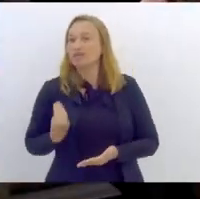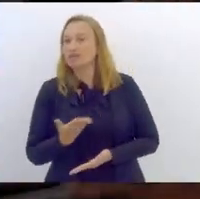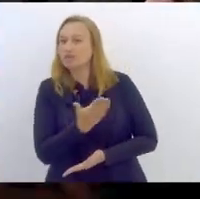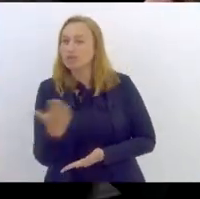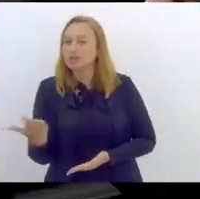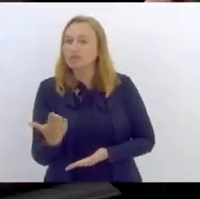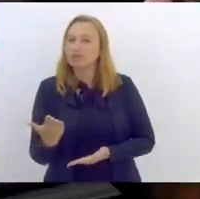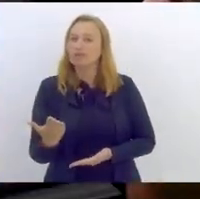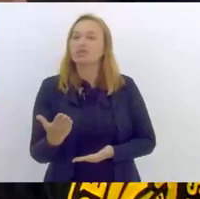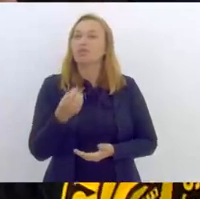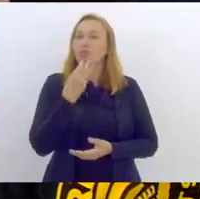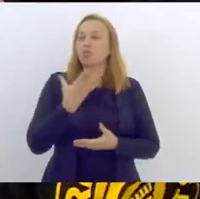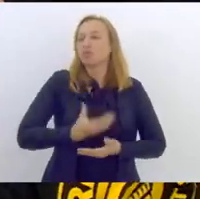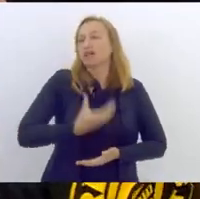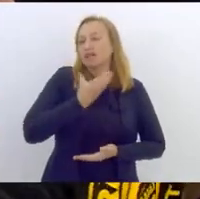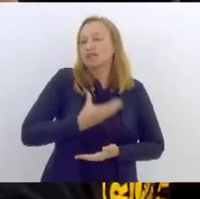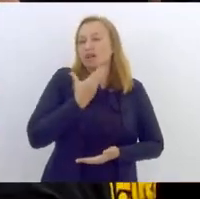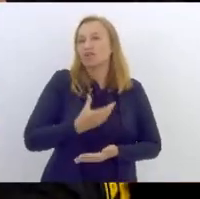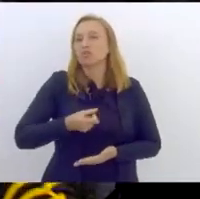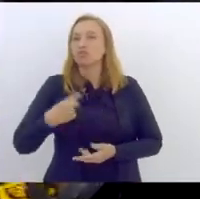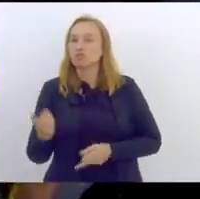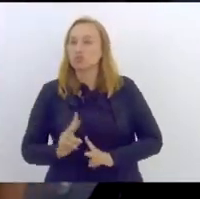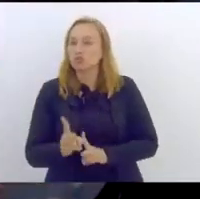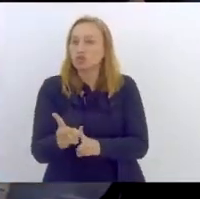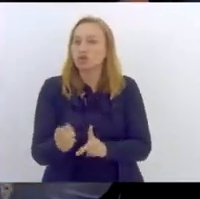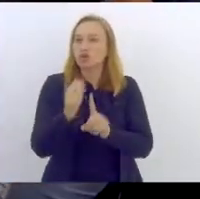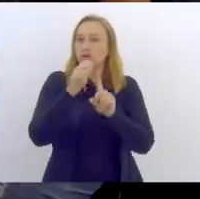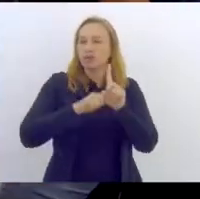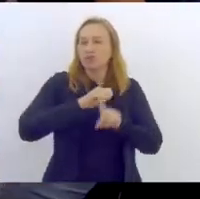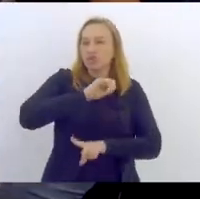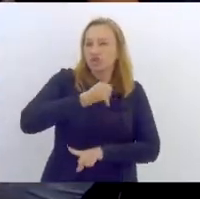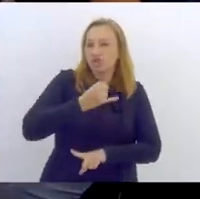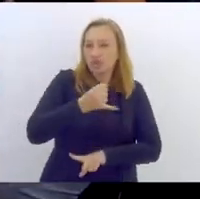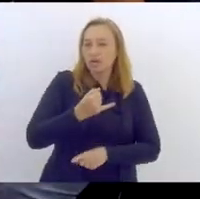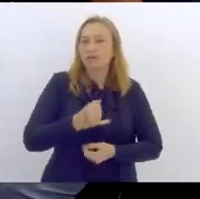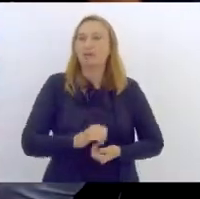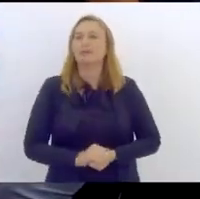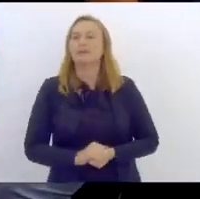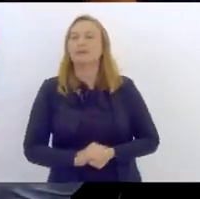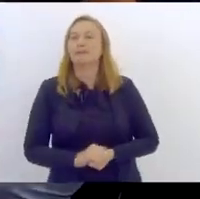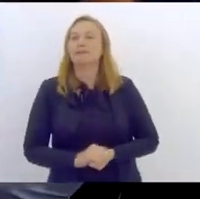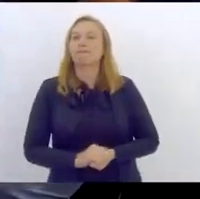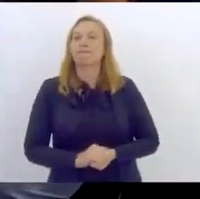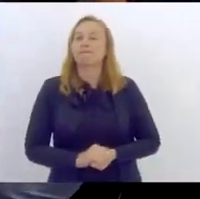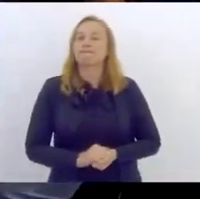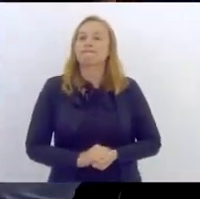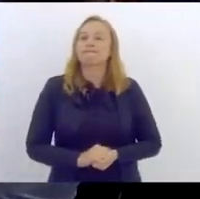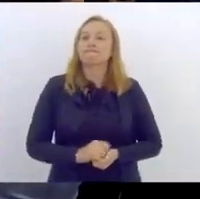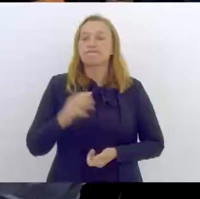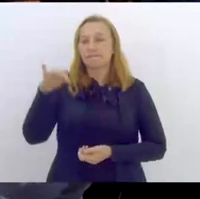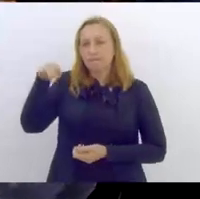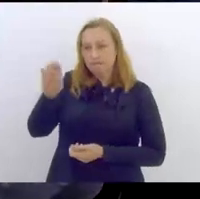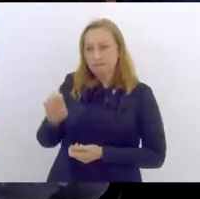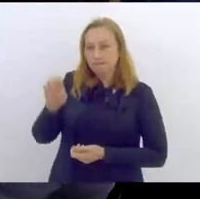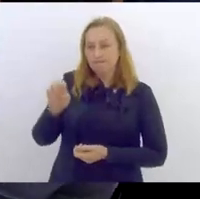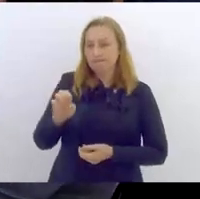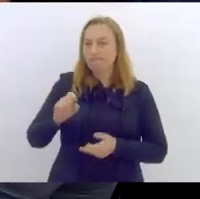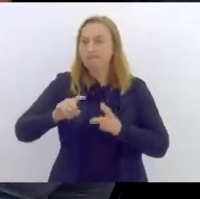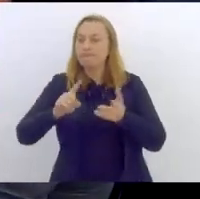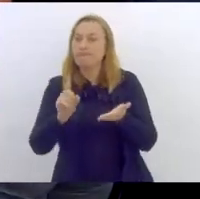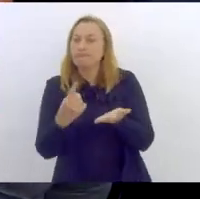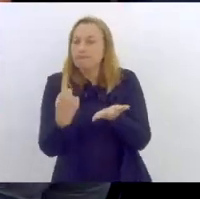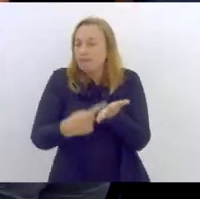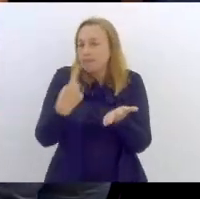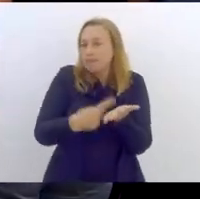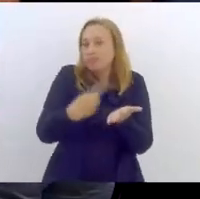um bom Natal a todos e a gente vai continuar aí durante o mês de janeiro e assim que o gabinete acerte com a